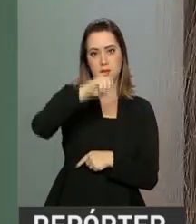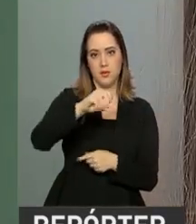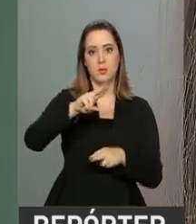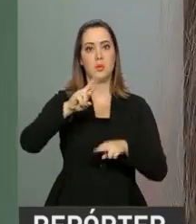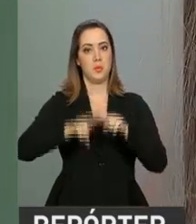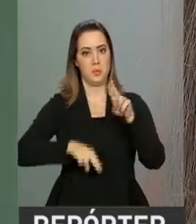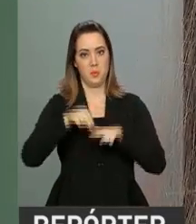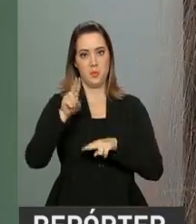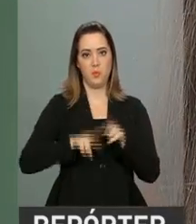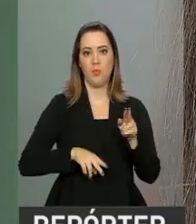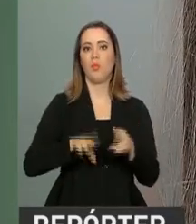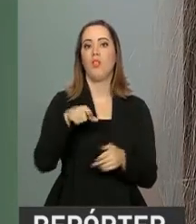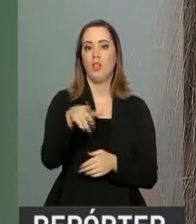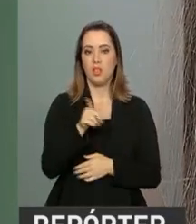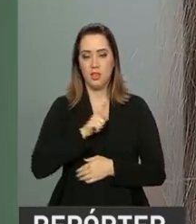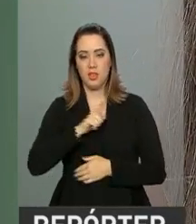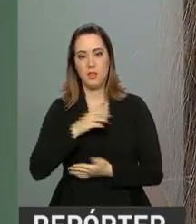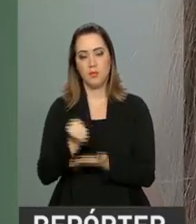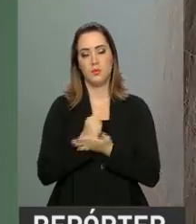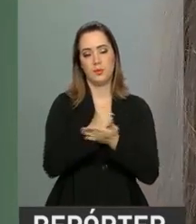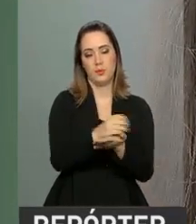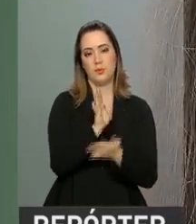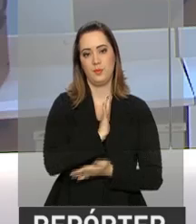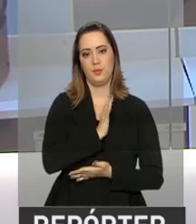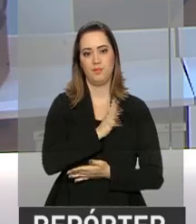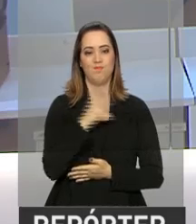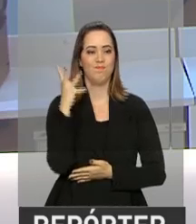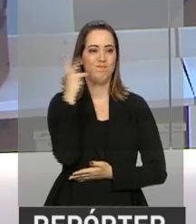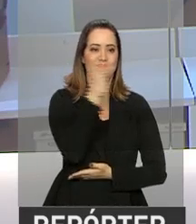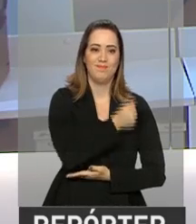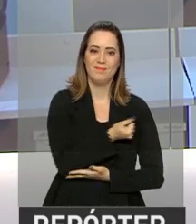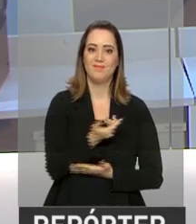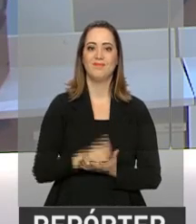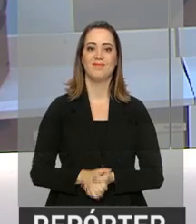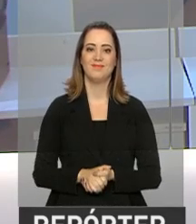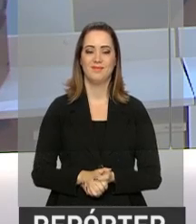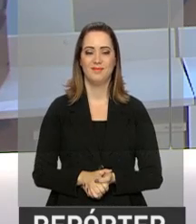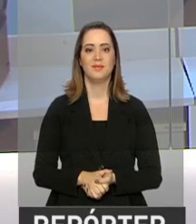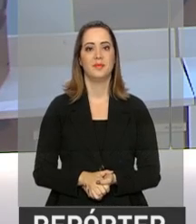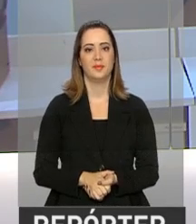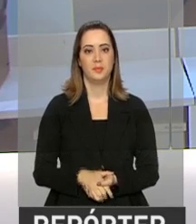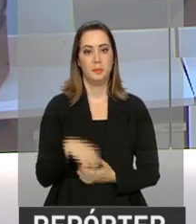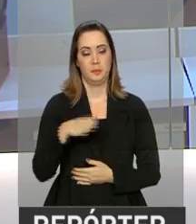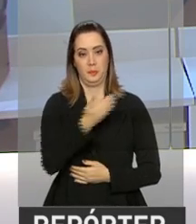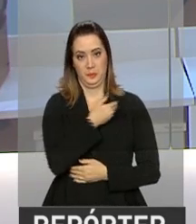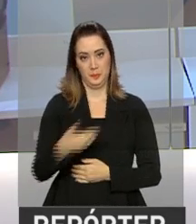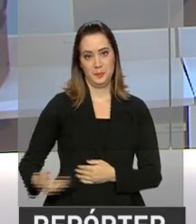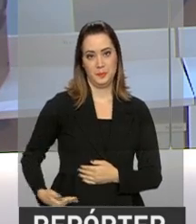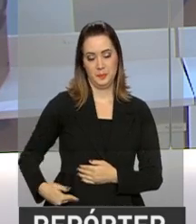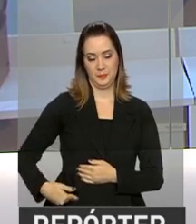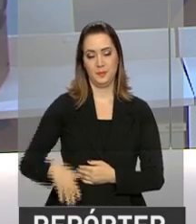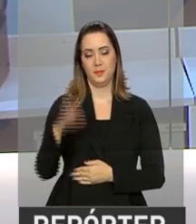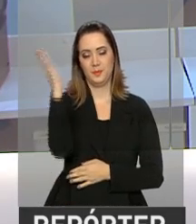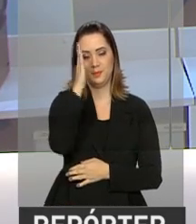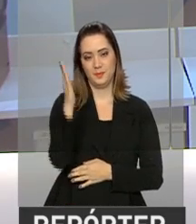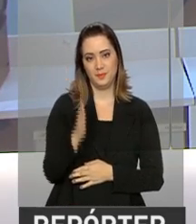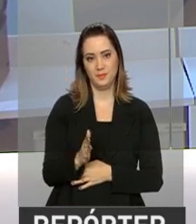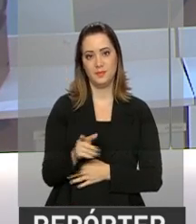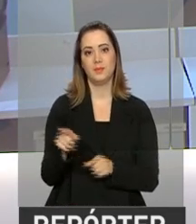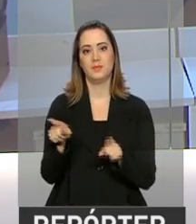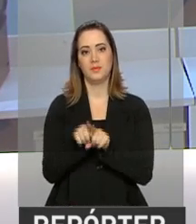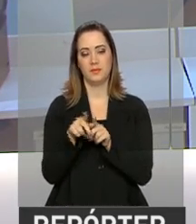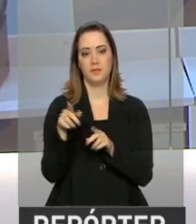então tudo sim foi lindo bonito mesmo os governos do Brasil e da Argentina manifestaram